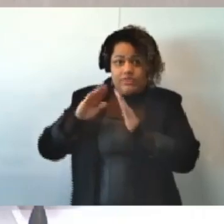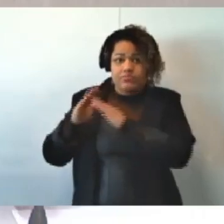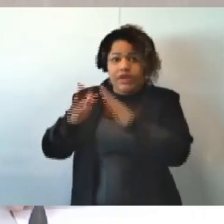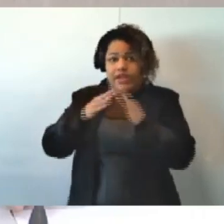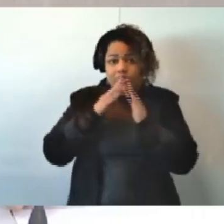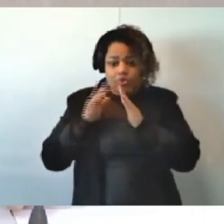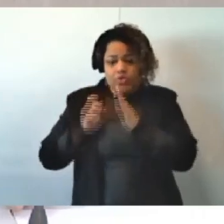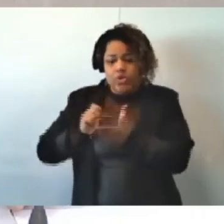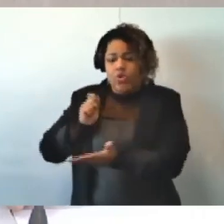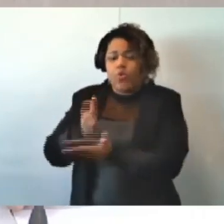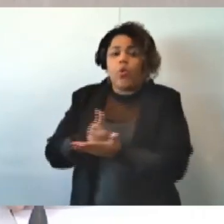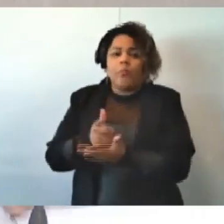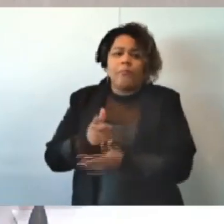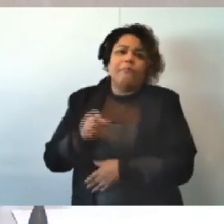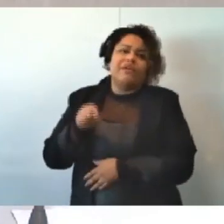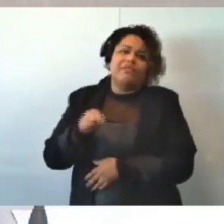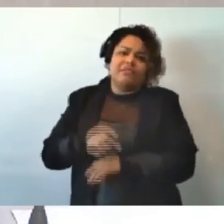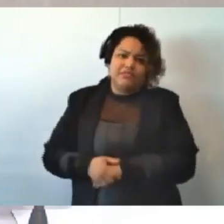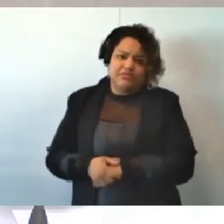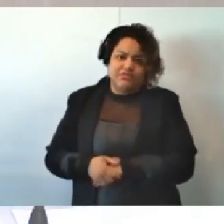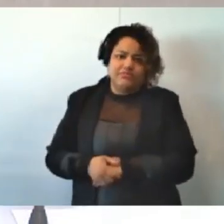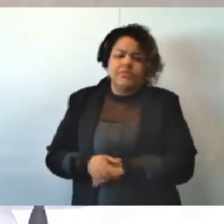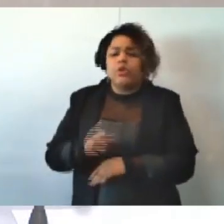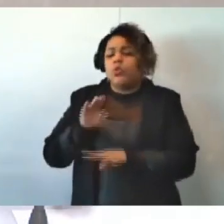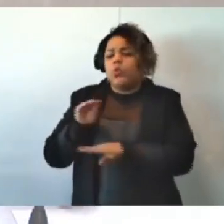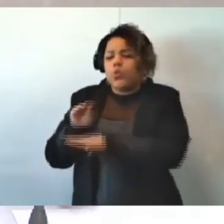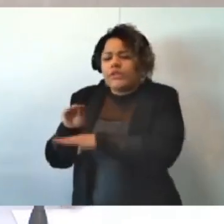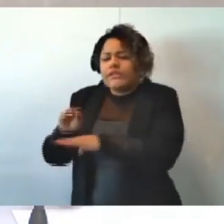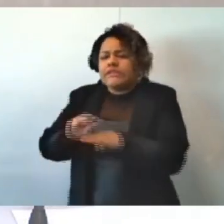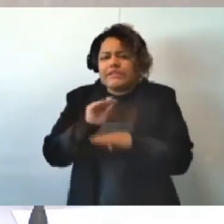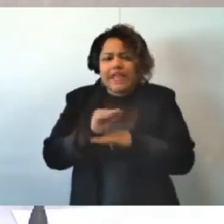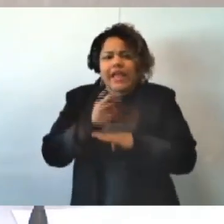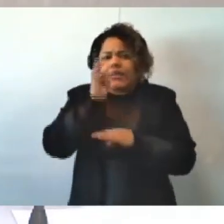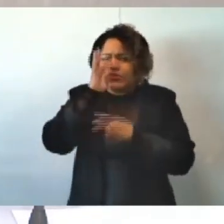os jardins, a reestruturação